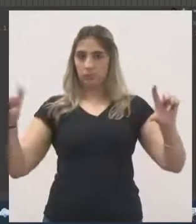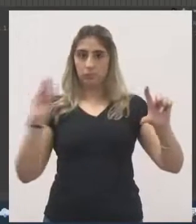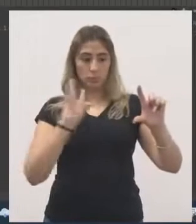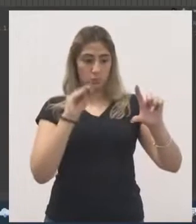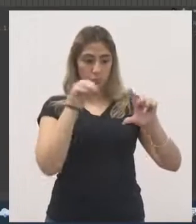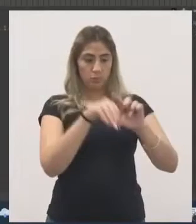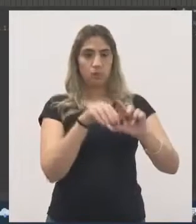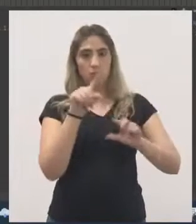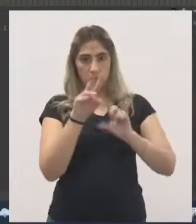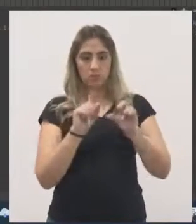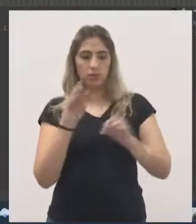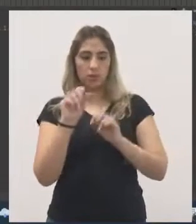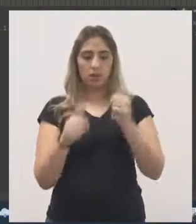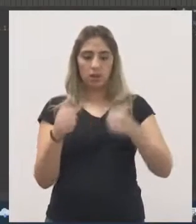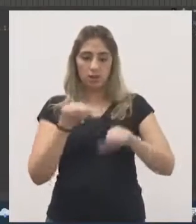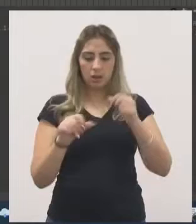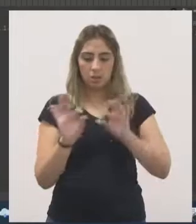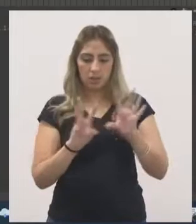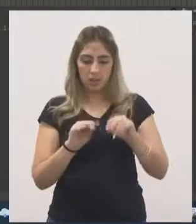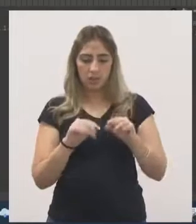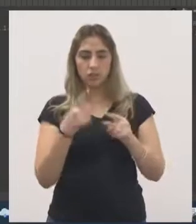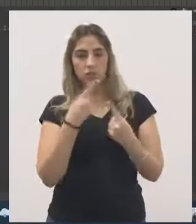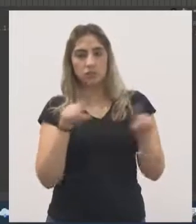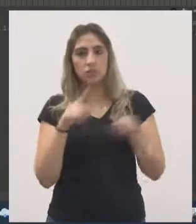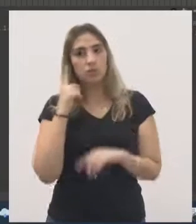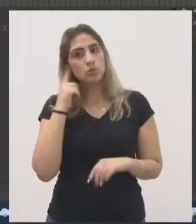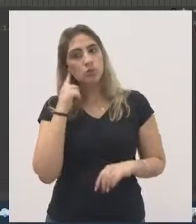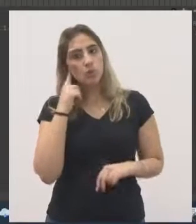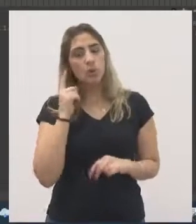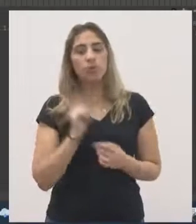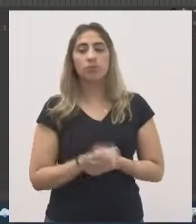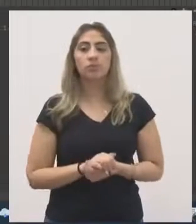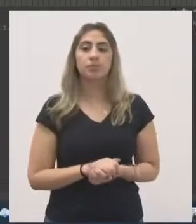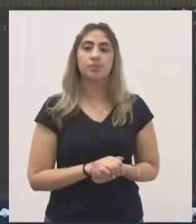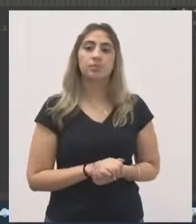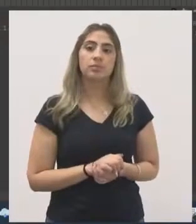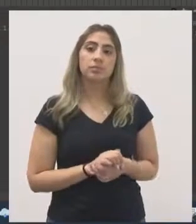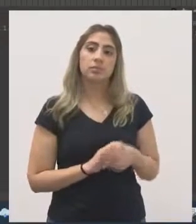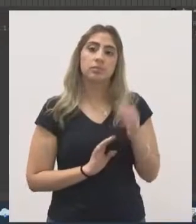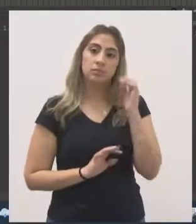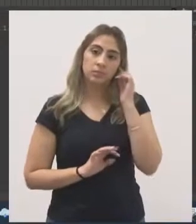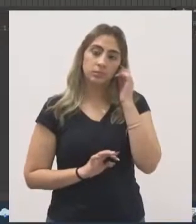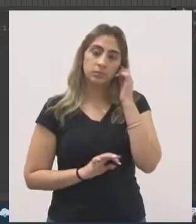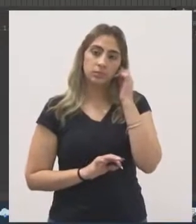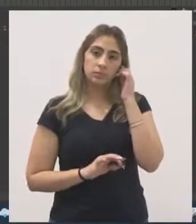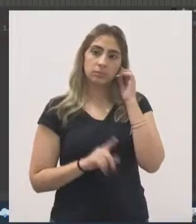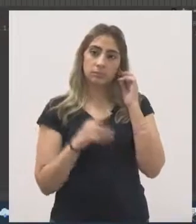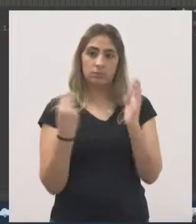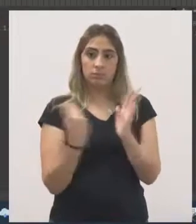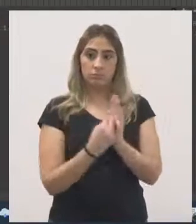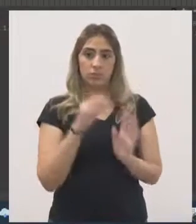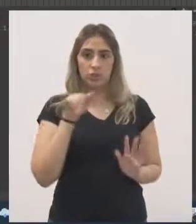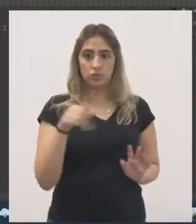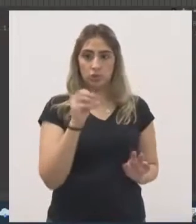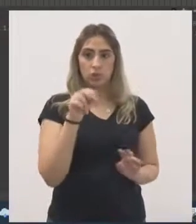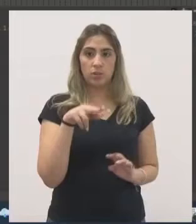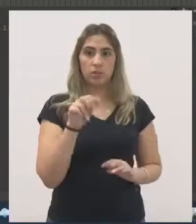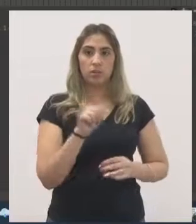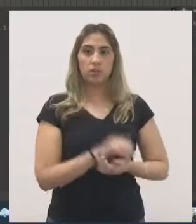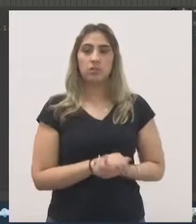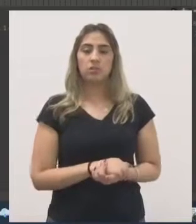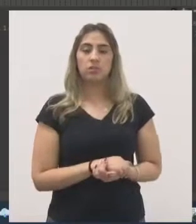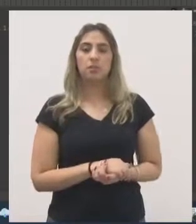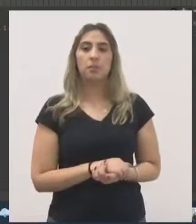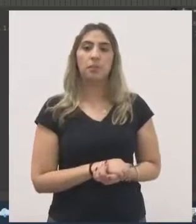tivesse mais vozes da Joana aqui, ele vai aplicar direto na track. Ah, então ele vai por aplicar